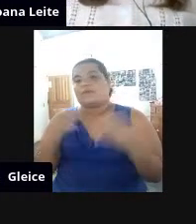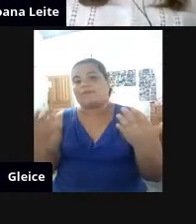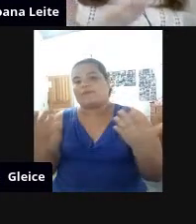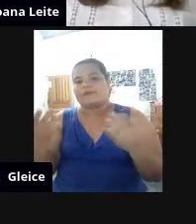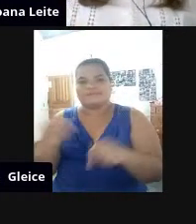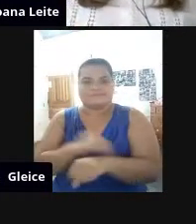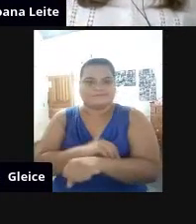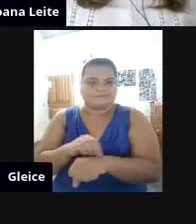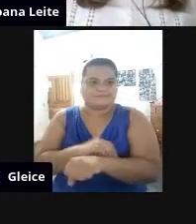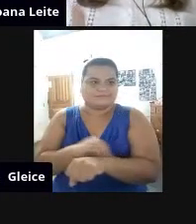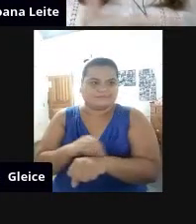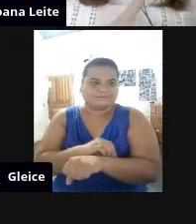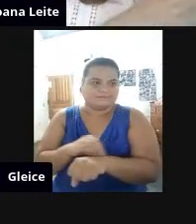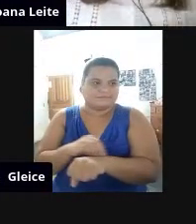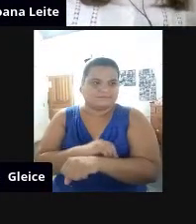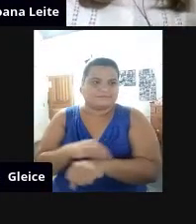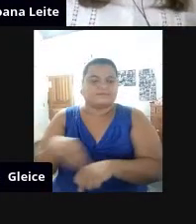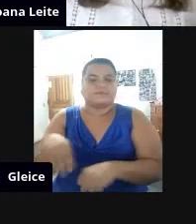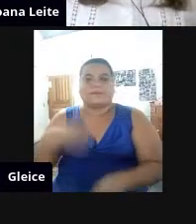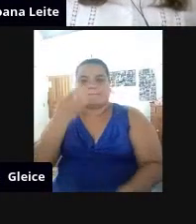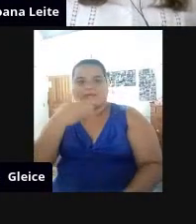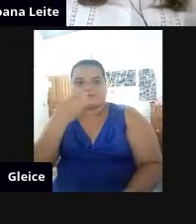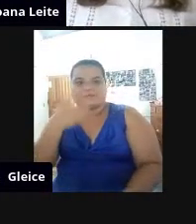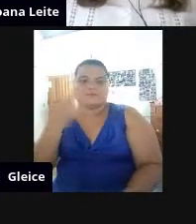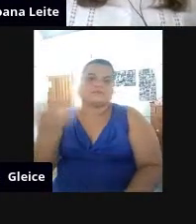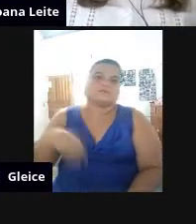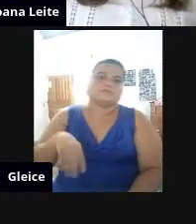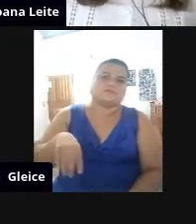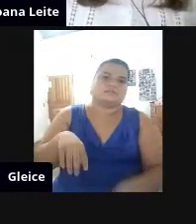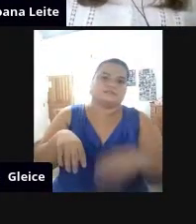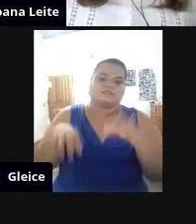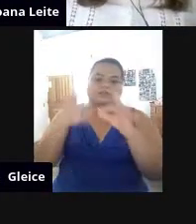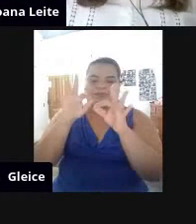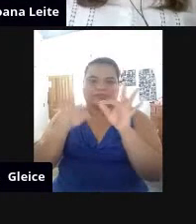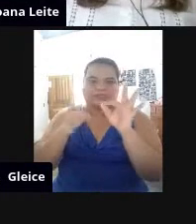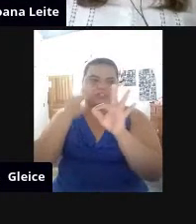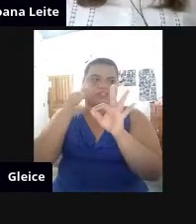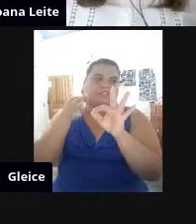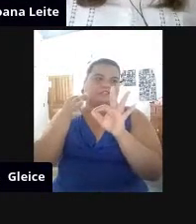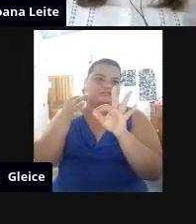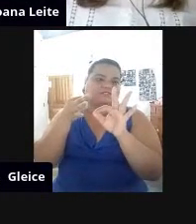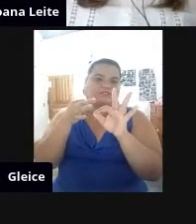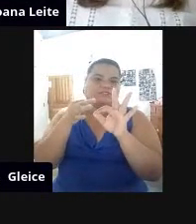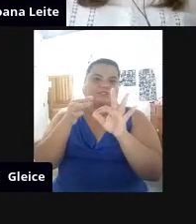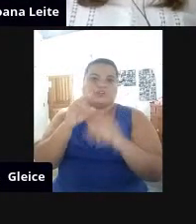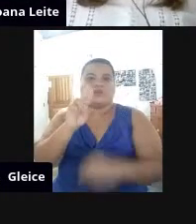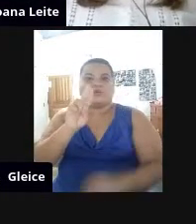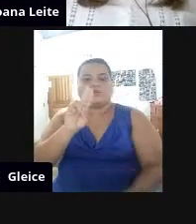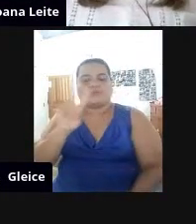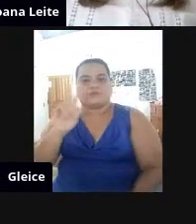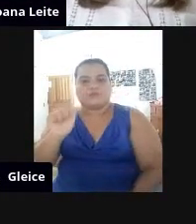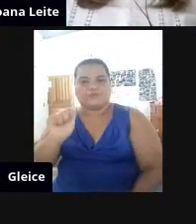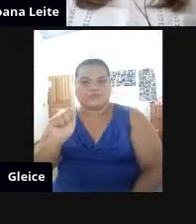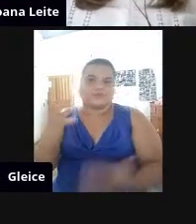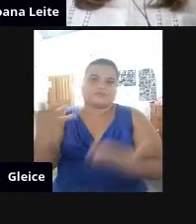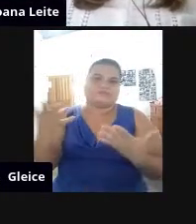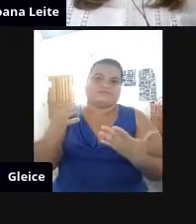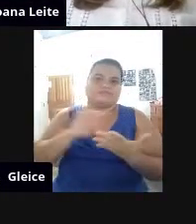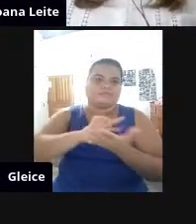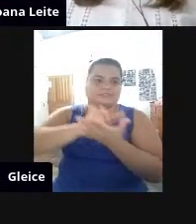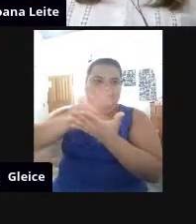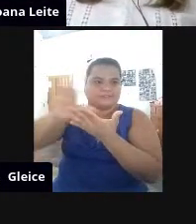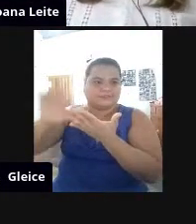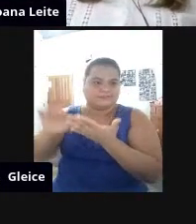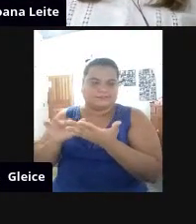O que fazer, né? Então, a gente vai excluir essas substâncias. Só que esses fenóis, esses salicilatos, eles não estão presentes